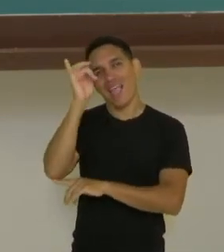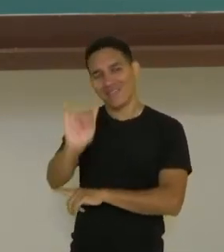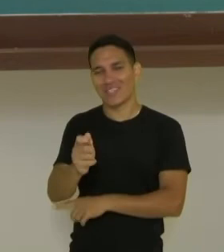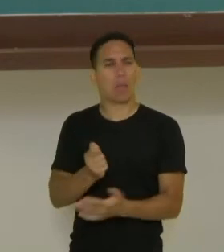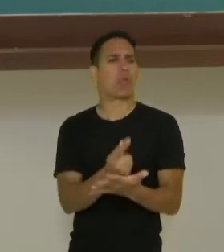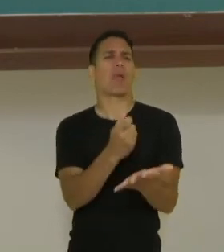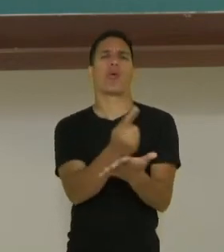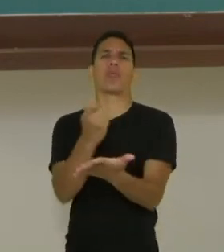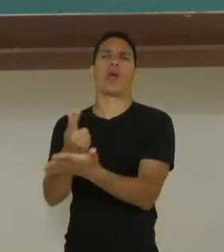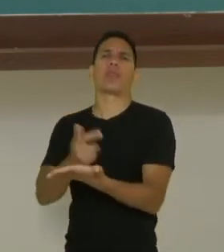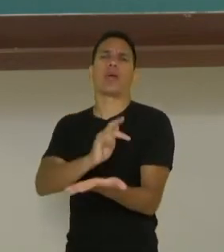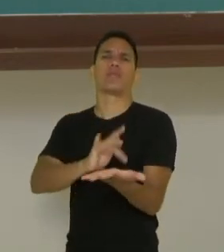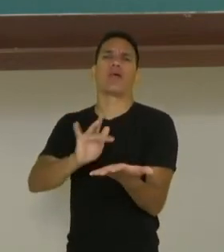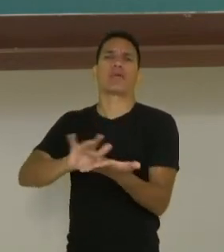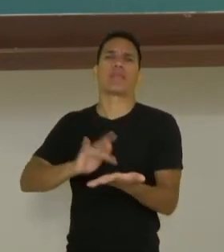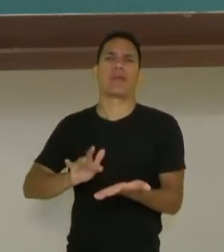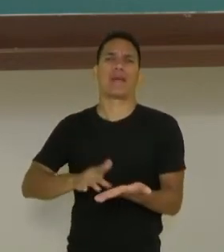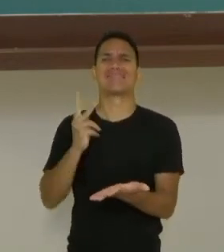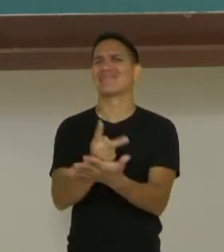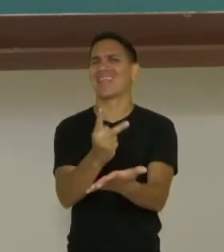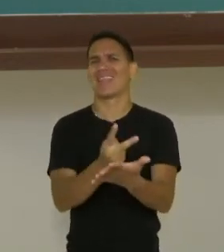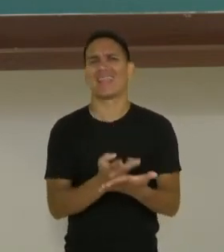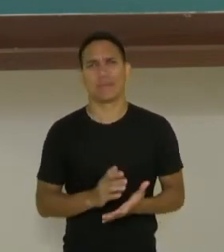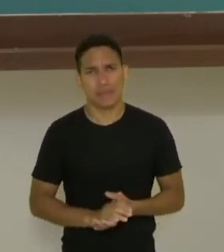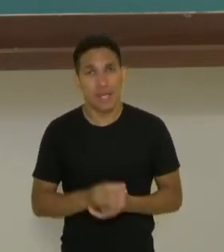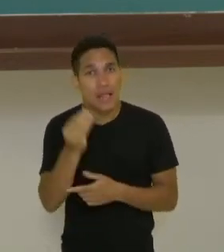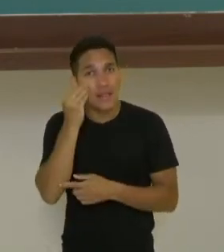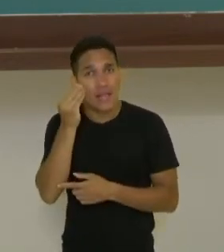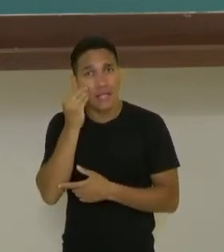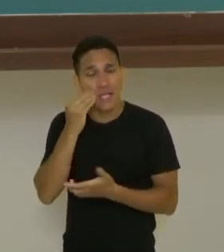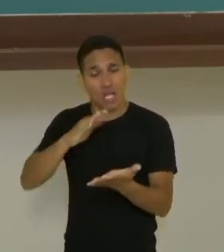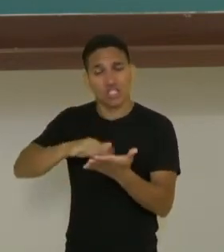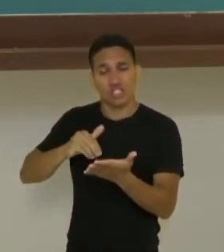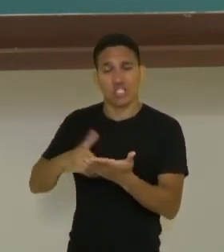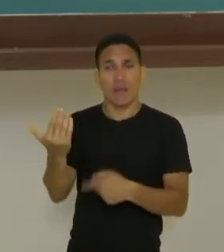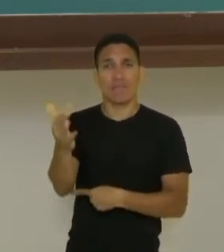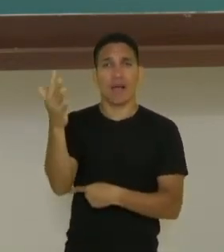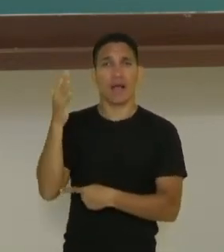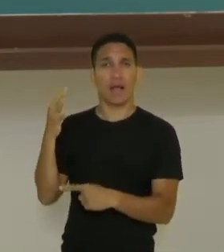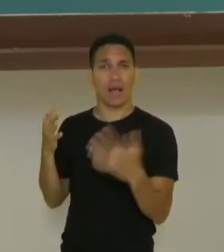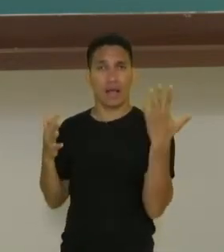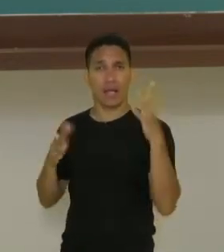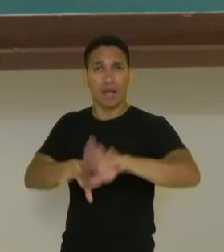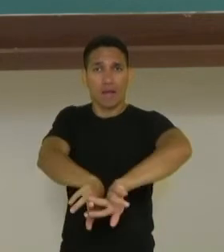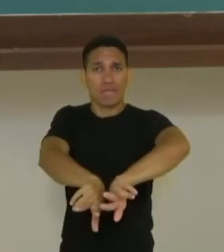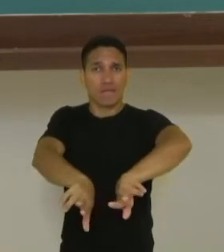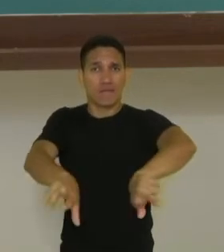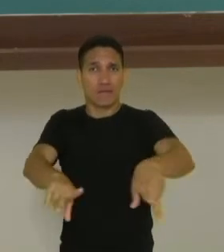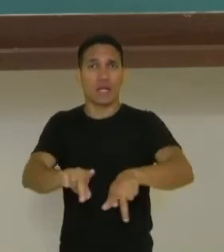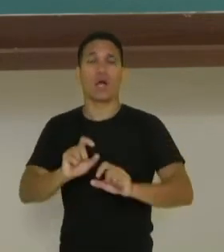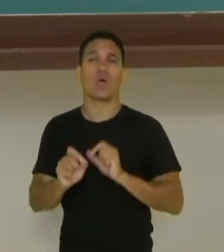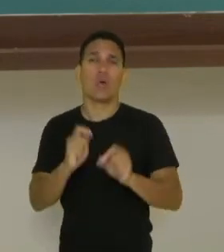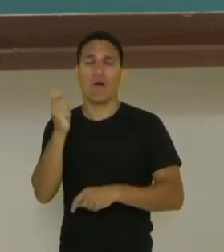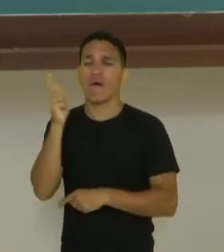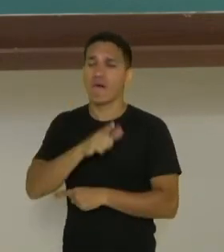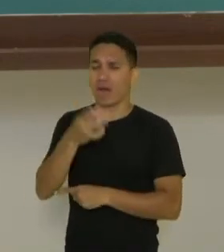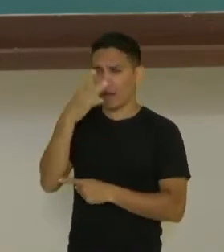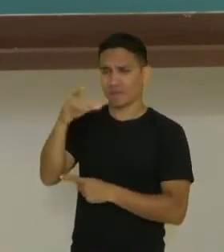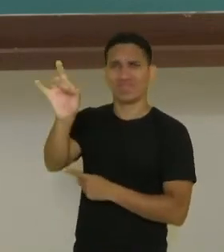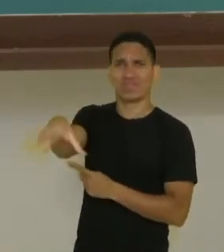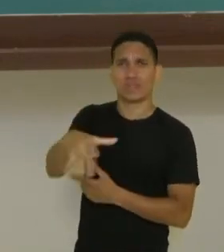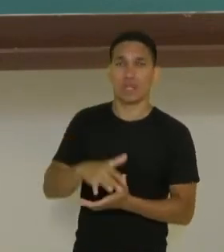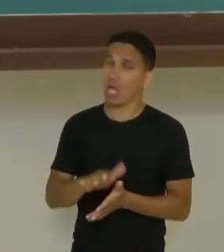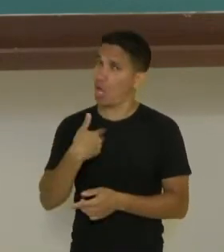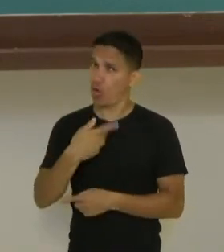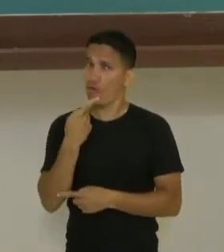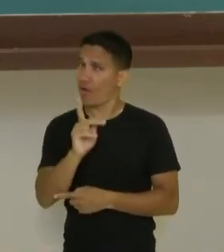não comprar tudo novo sempre e tentar retirar do meio ambiente coisas que iriam para o lixo. Então, não estou